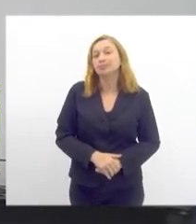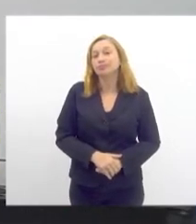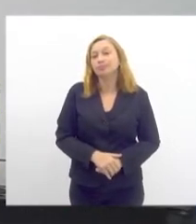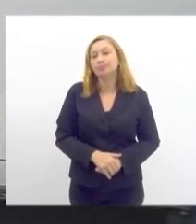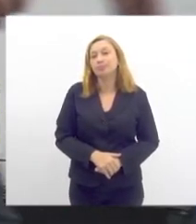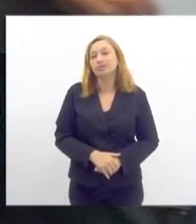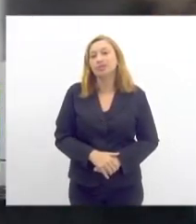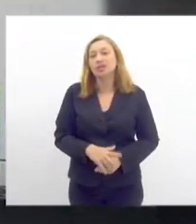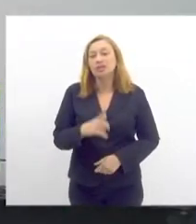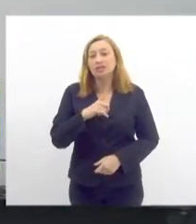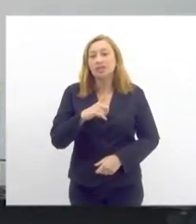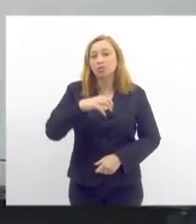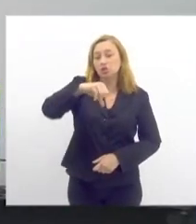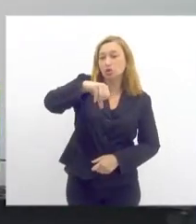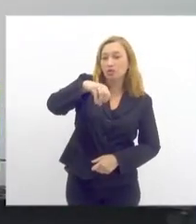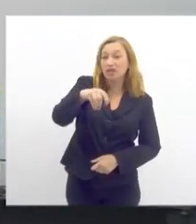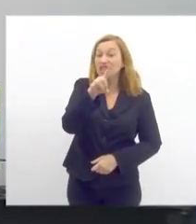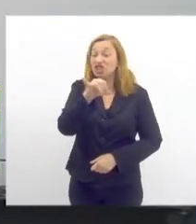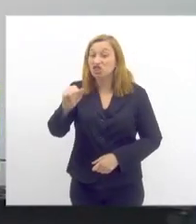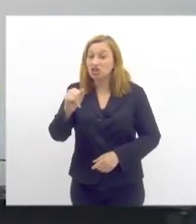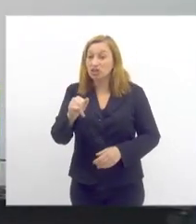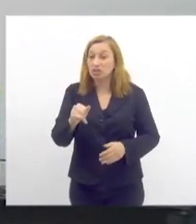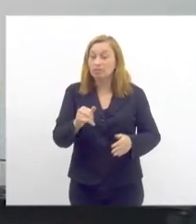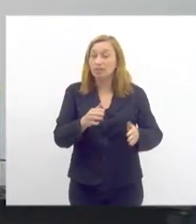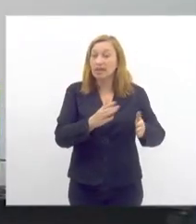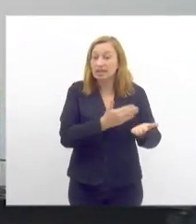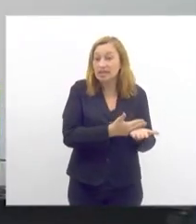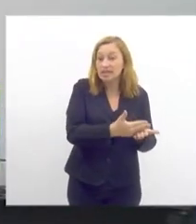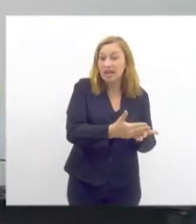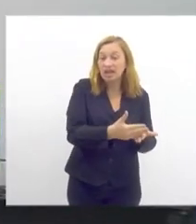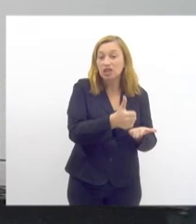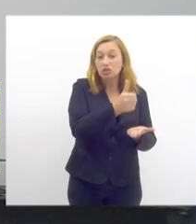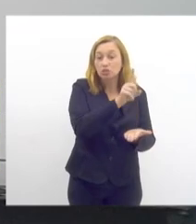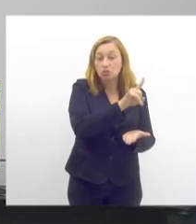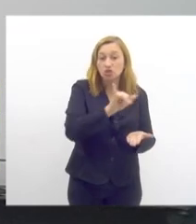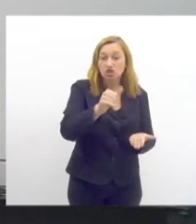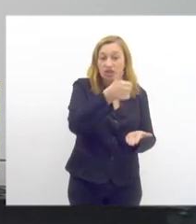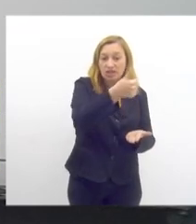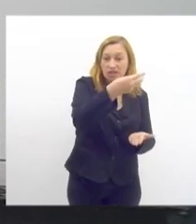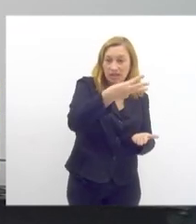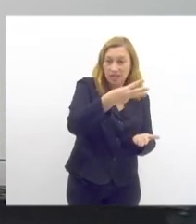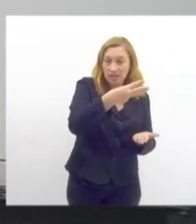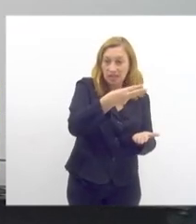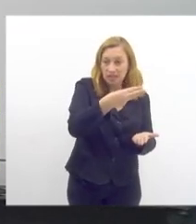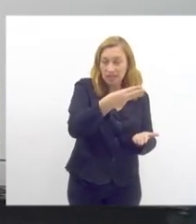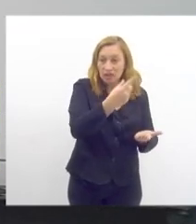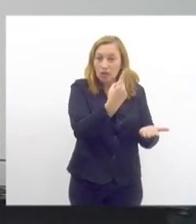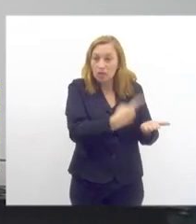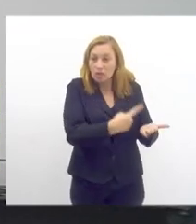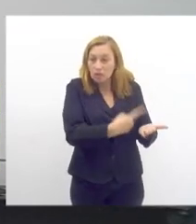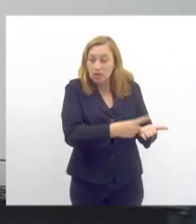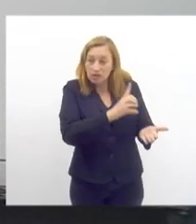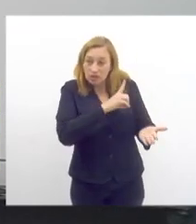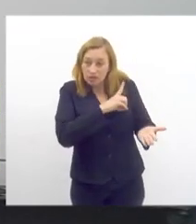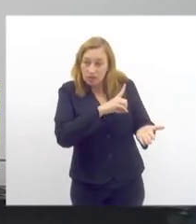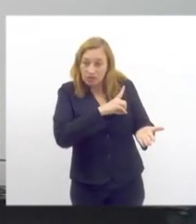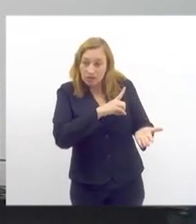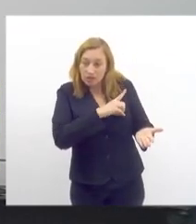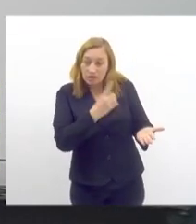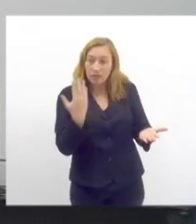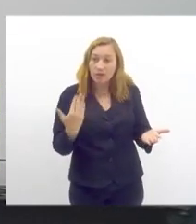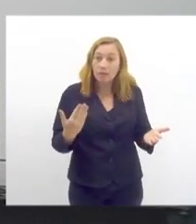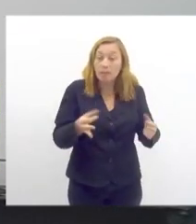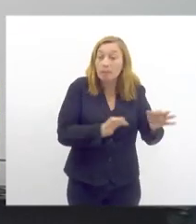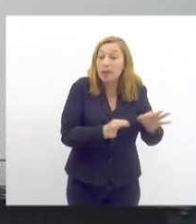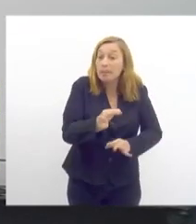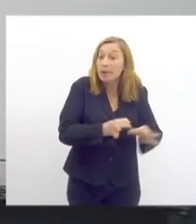De qualquer maneira, nós temos 90 dias a contar do dia 13, prazo acordado com o SINDETRAN, 90 dias para a gente